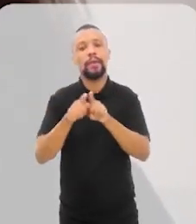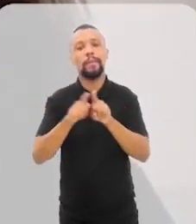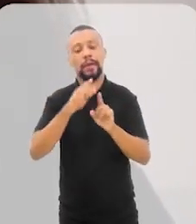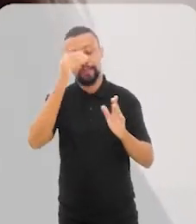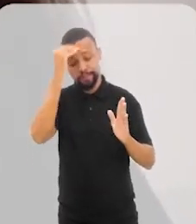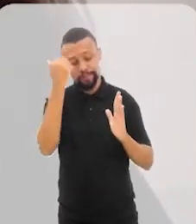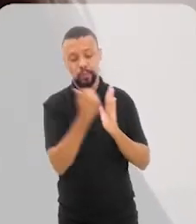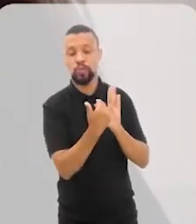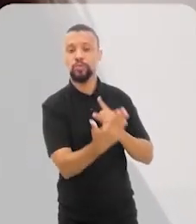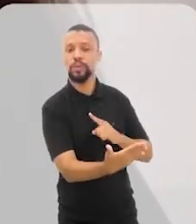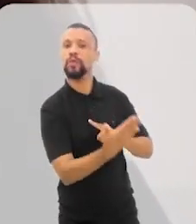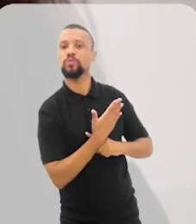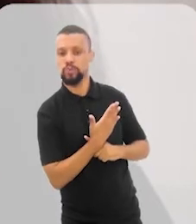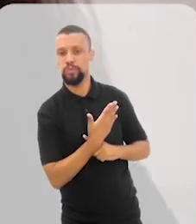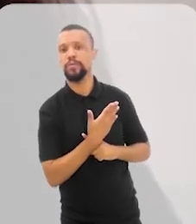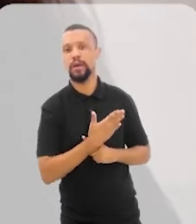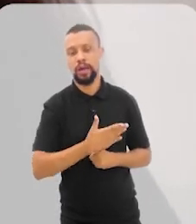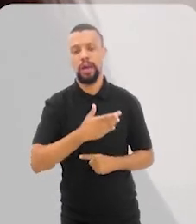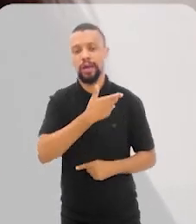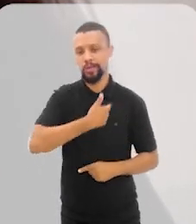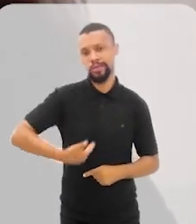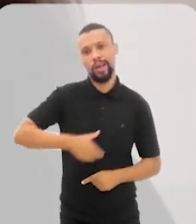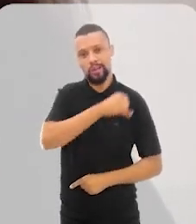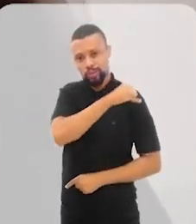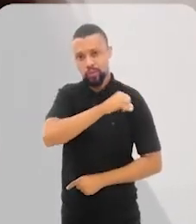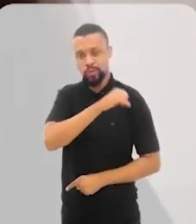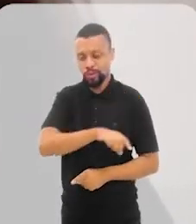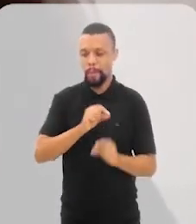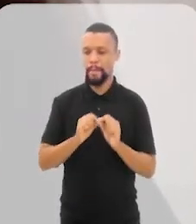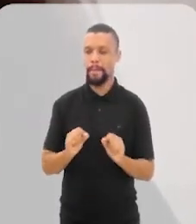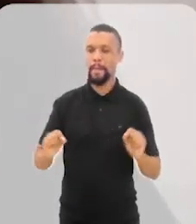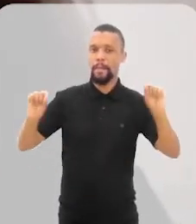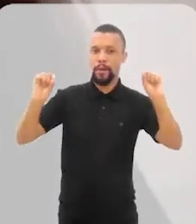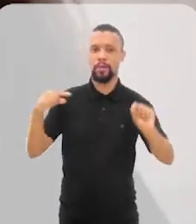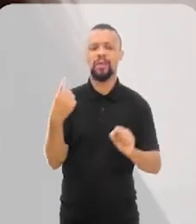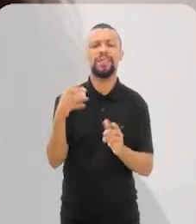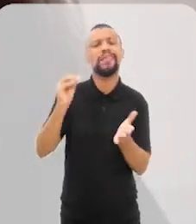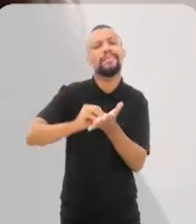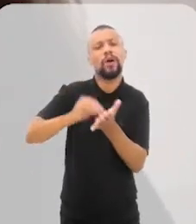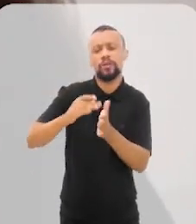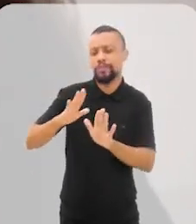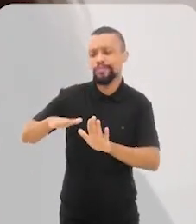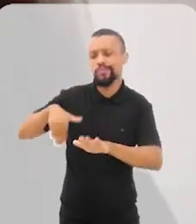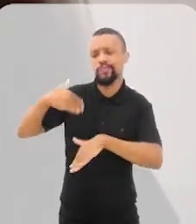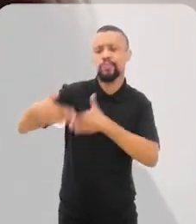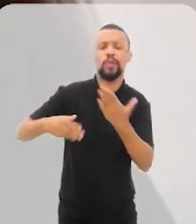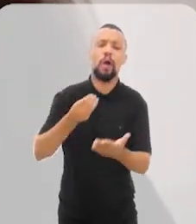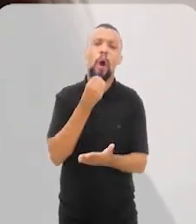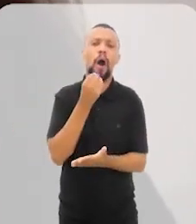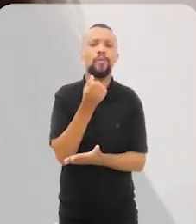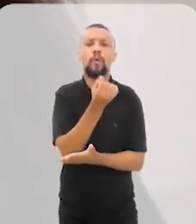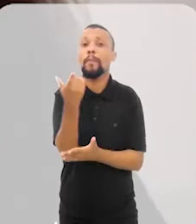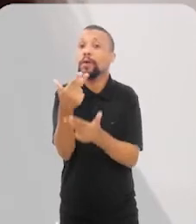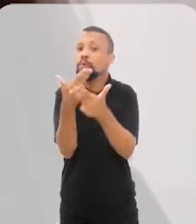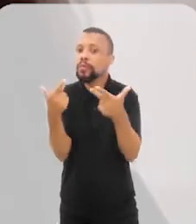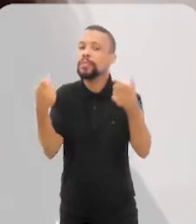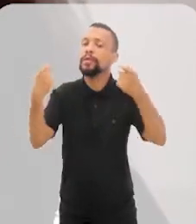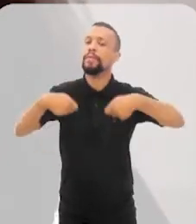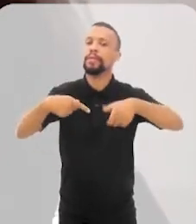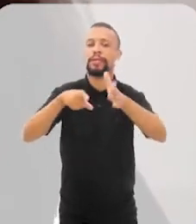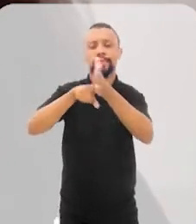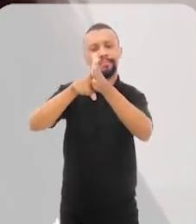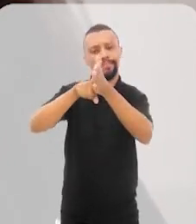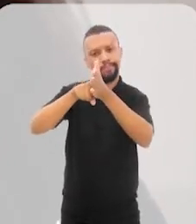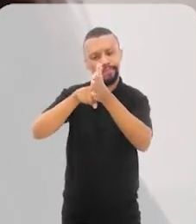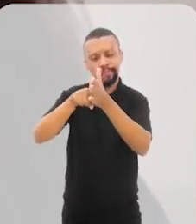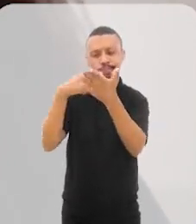muito grande no Estado do Rio de Janeiro. E a gente ainda tem alguma coisa para evoluir, claro, tem alguns comitês para serem fundados e outras coisas que